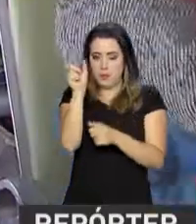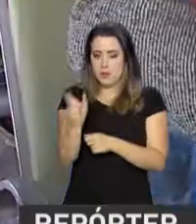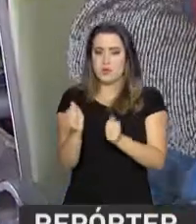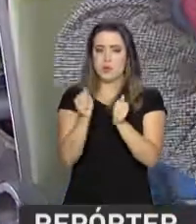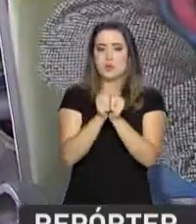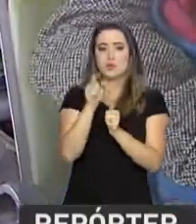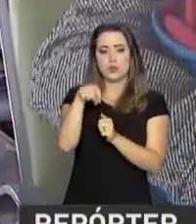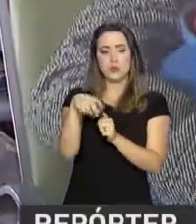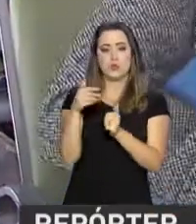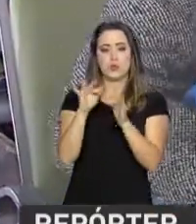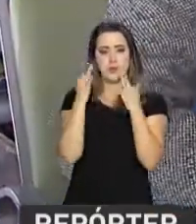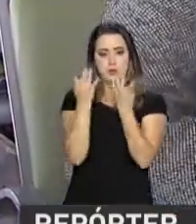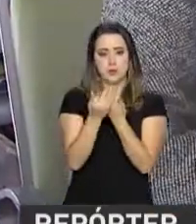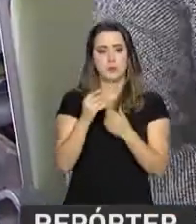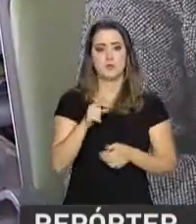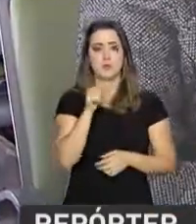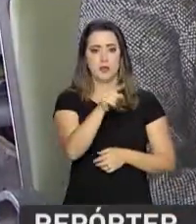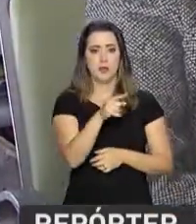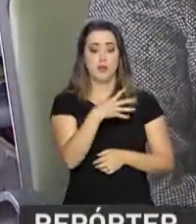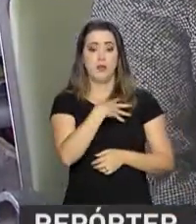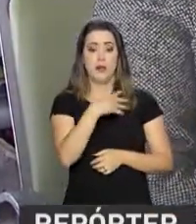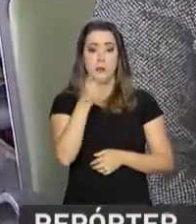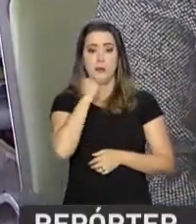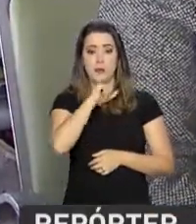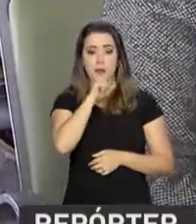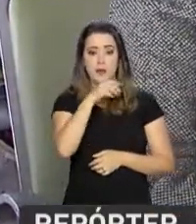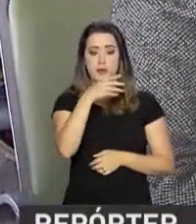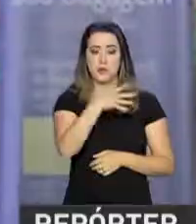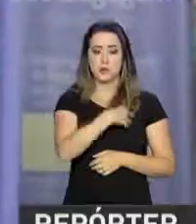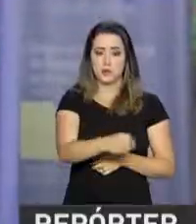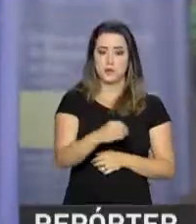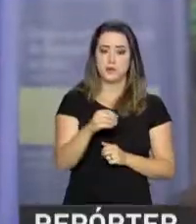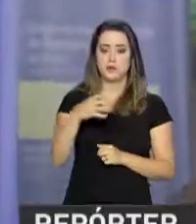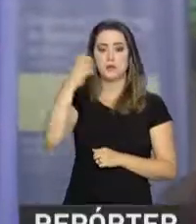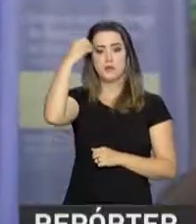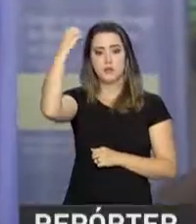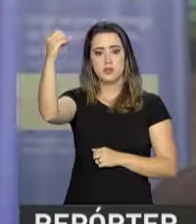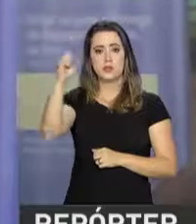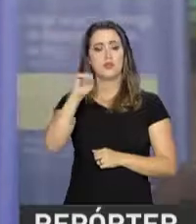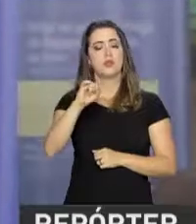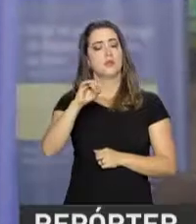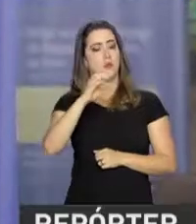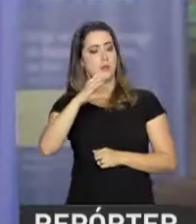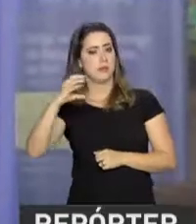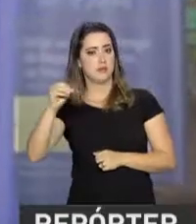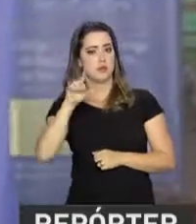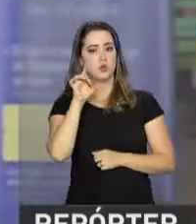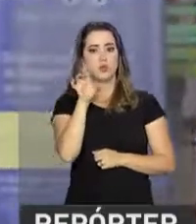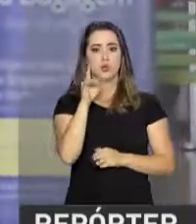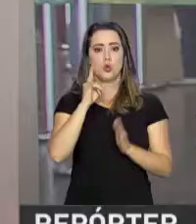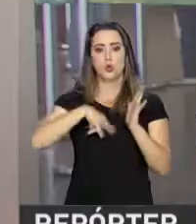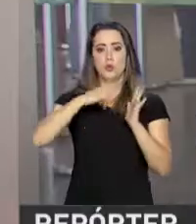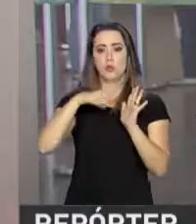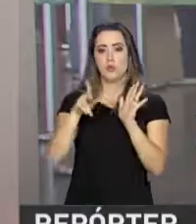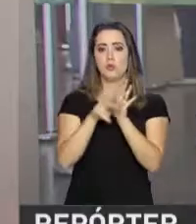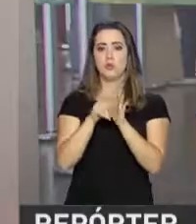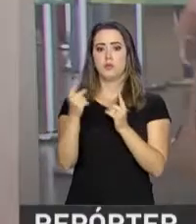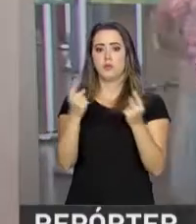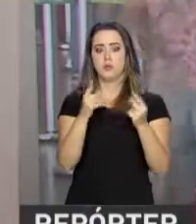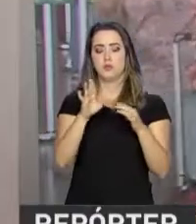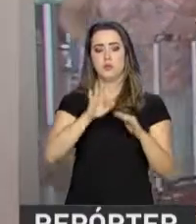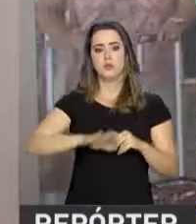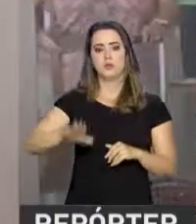Letícia, que está viajando com a mãe e os dois filhos para Santa Catarina. Ela levou só a documentação das crianças. E como é